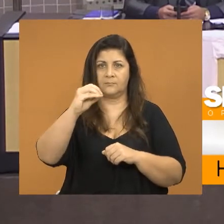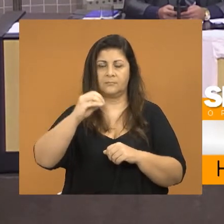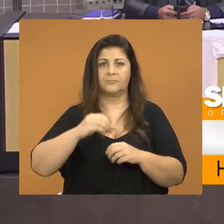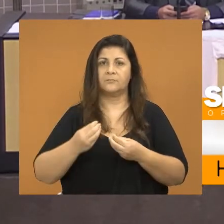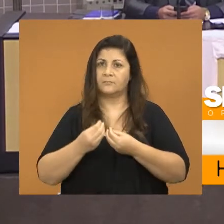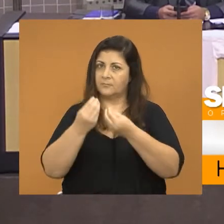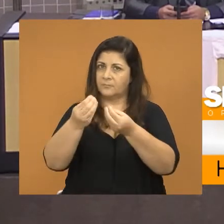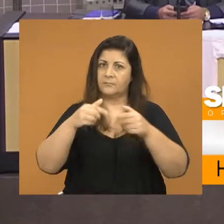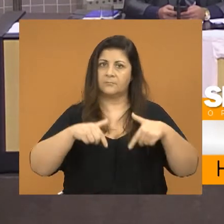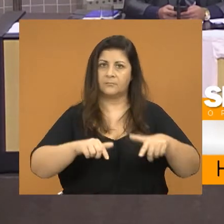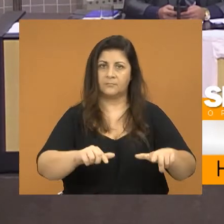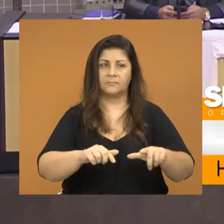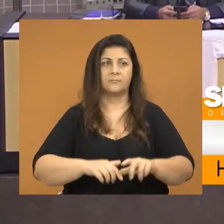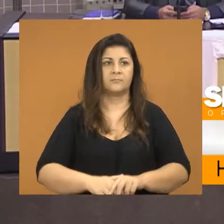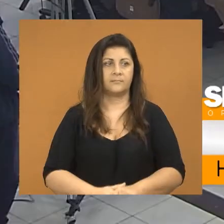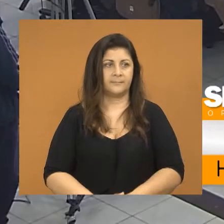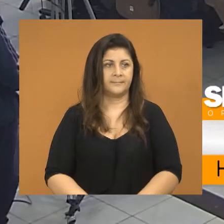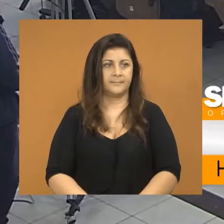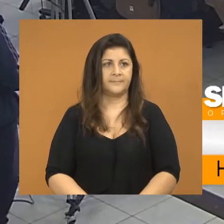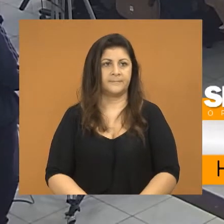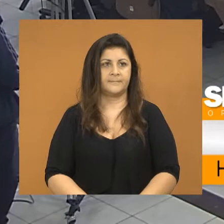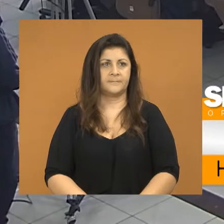diploma.